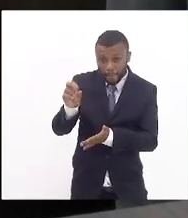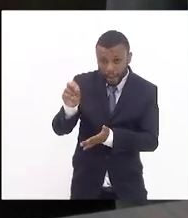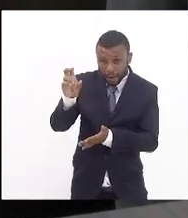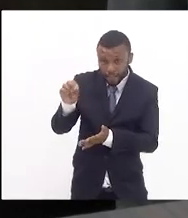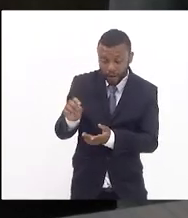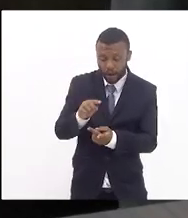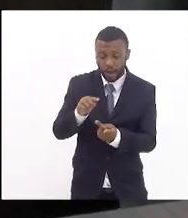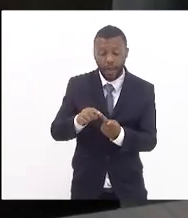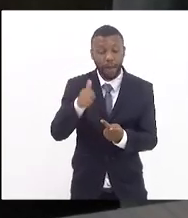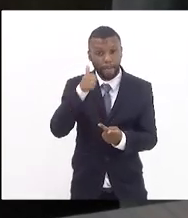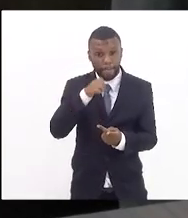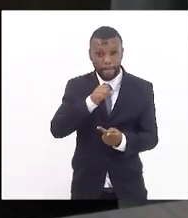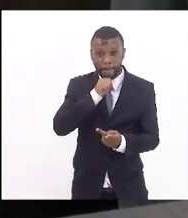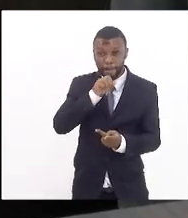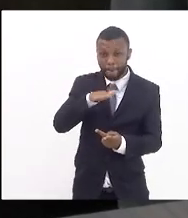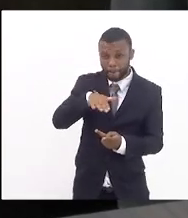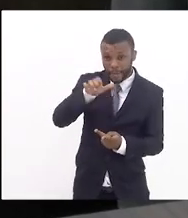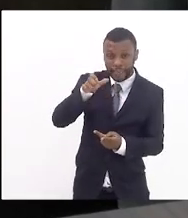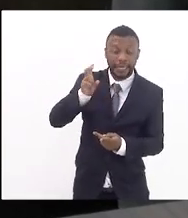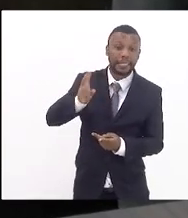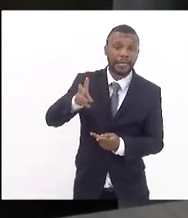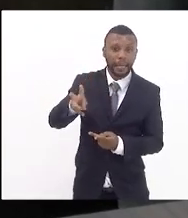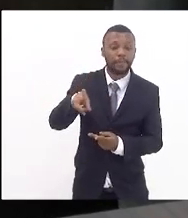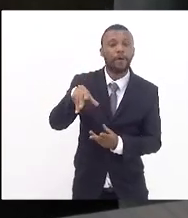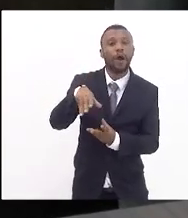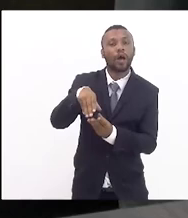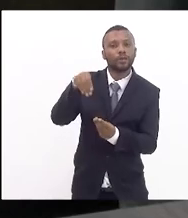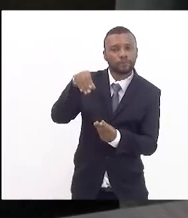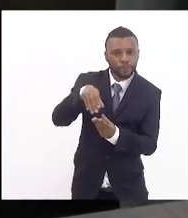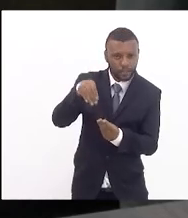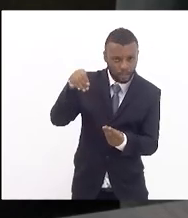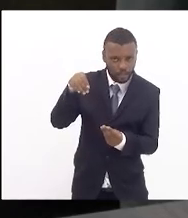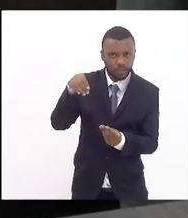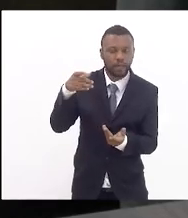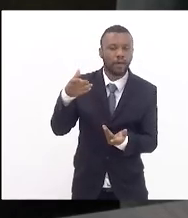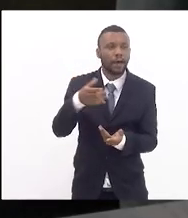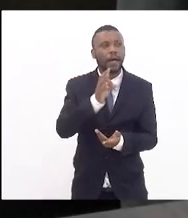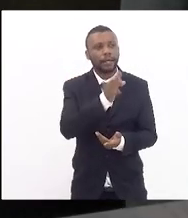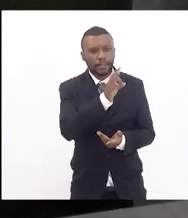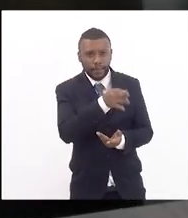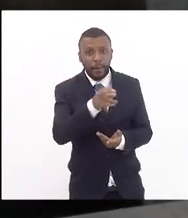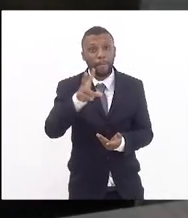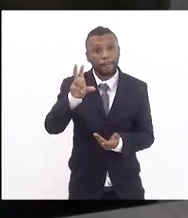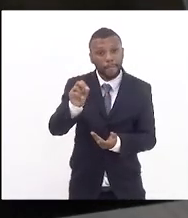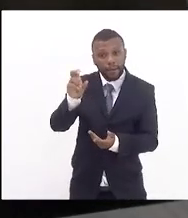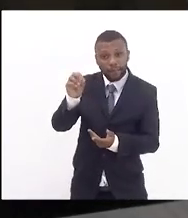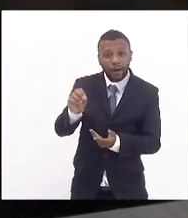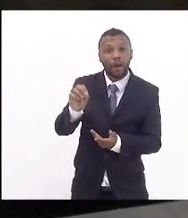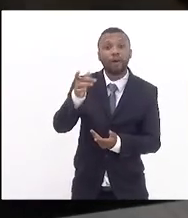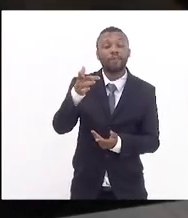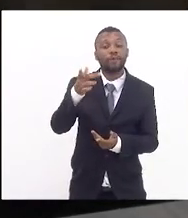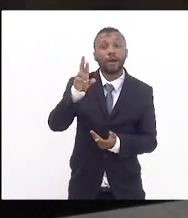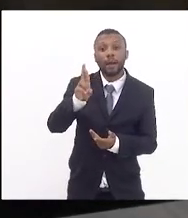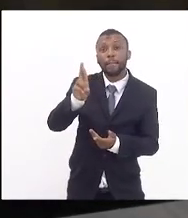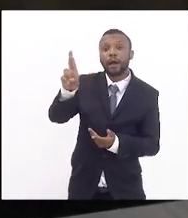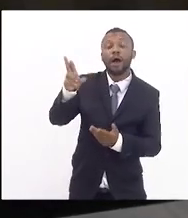mãe sempre foram espíritas e minha avó, inclusive, foi dona de